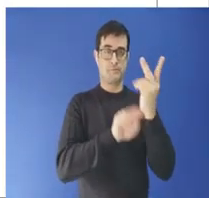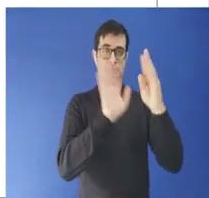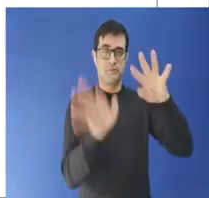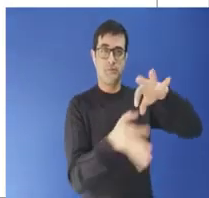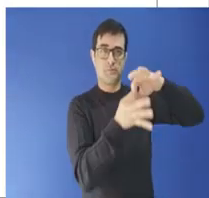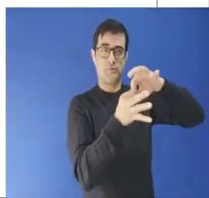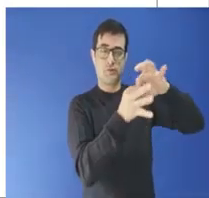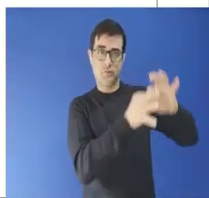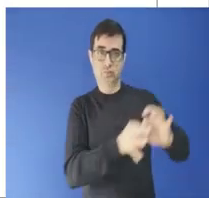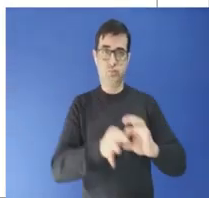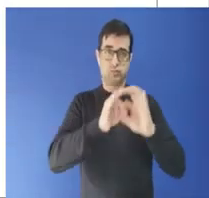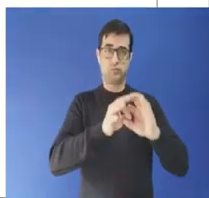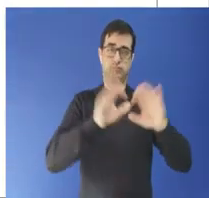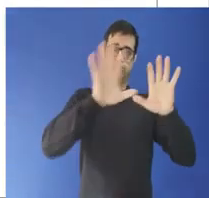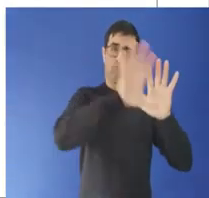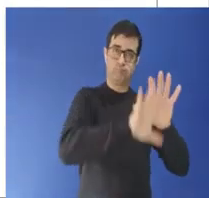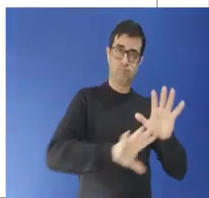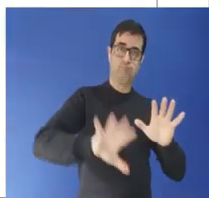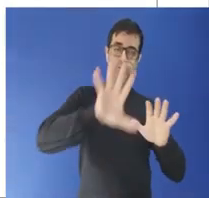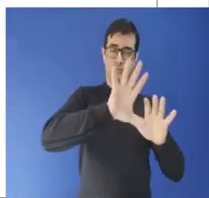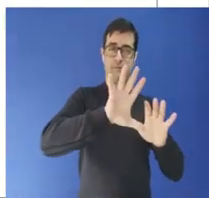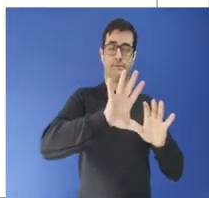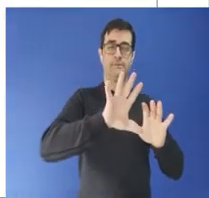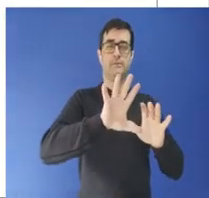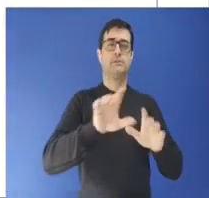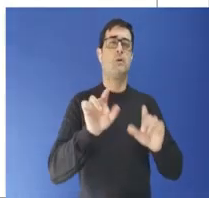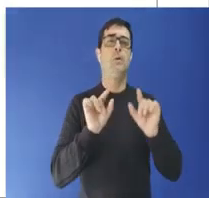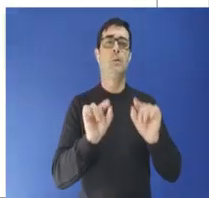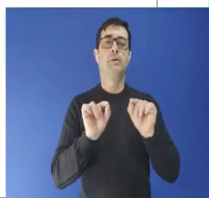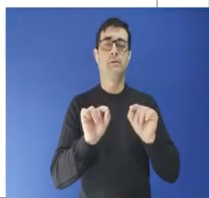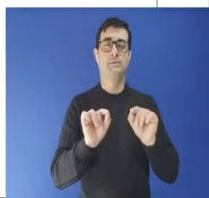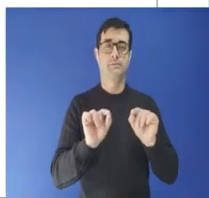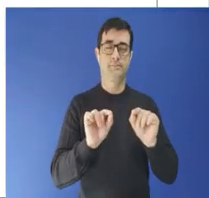que acontece? Essa ligação se dá pelo